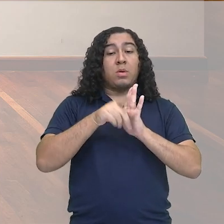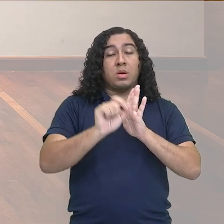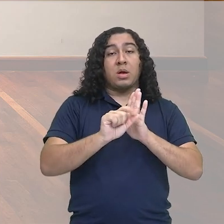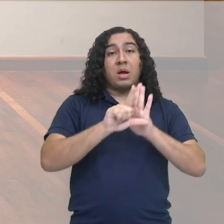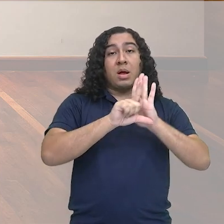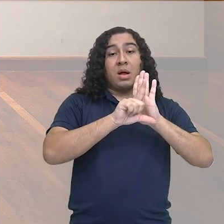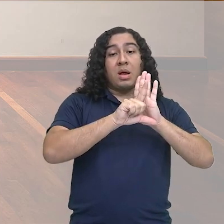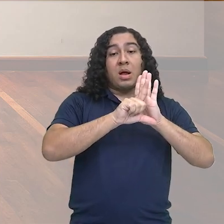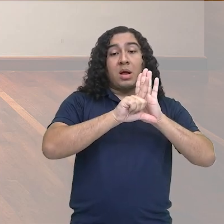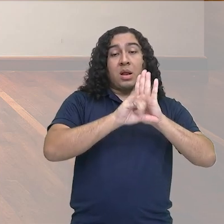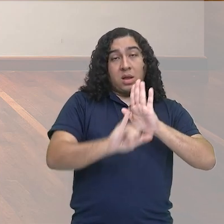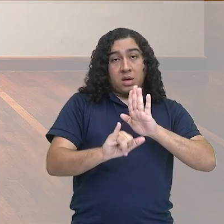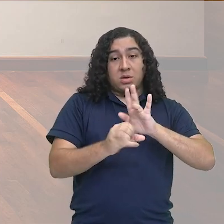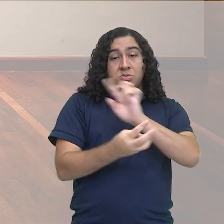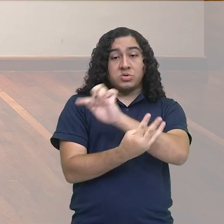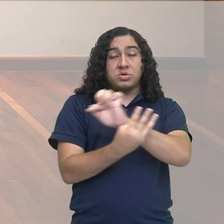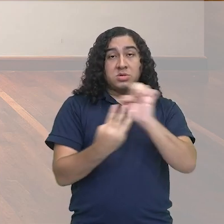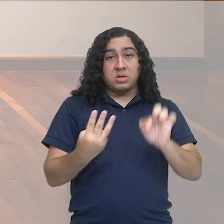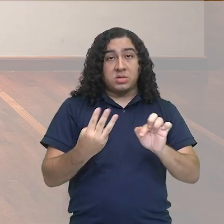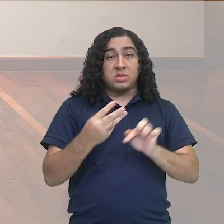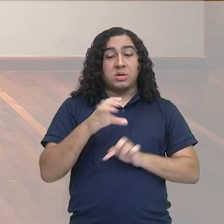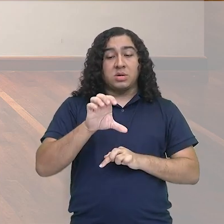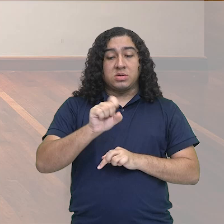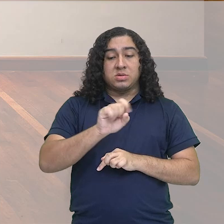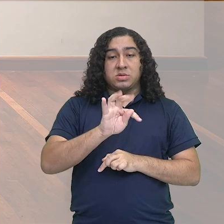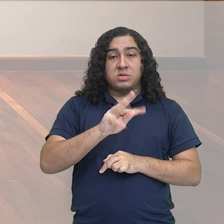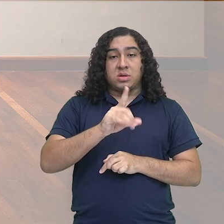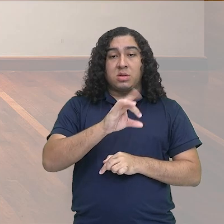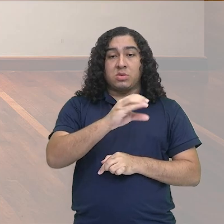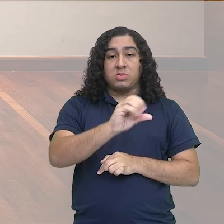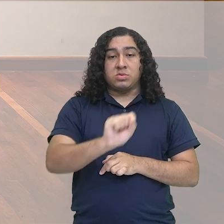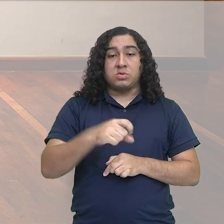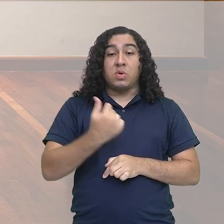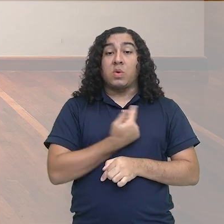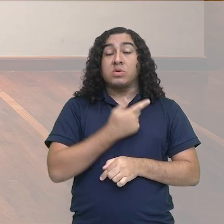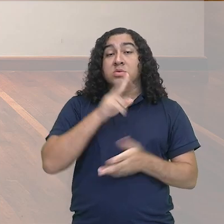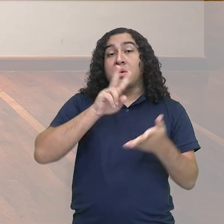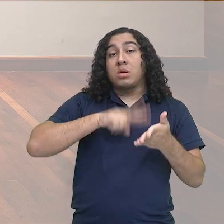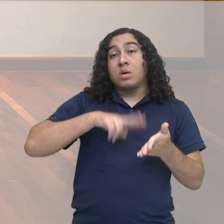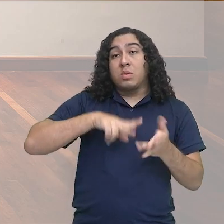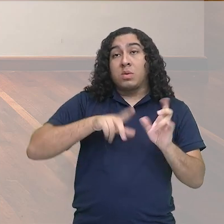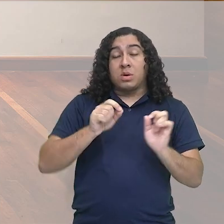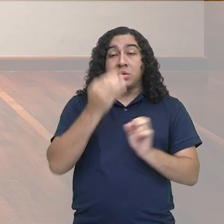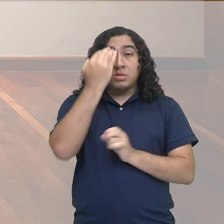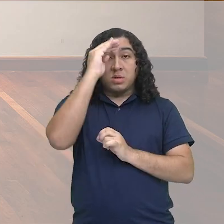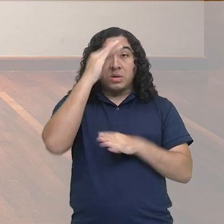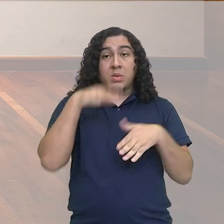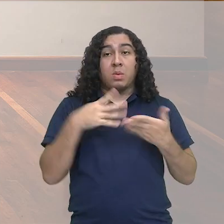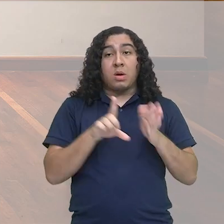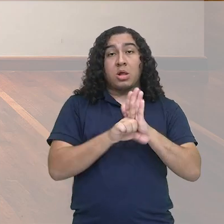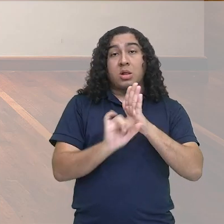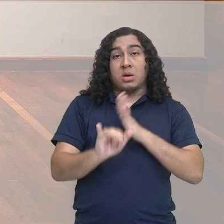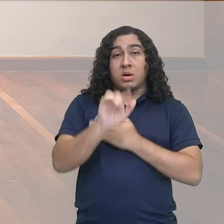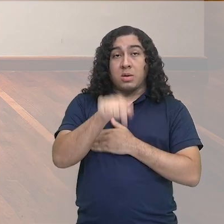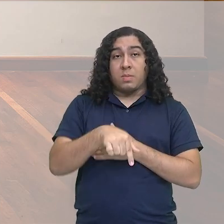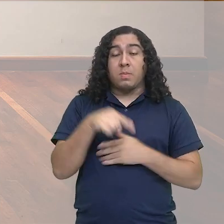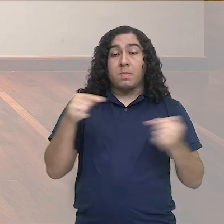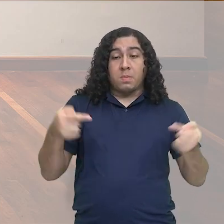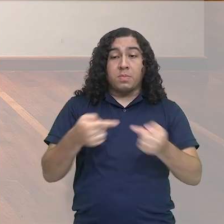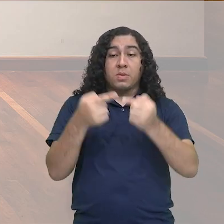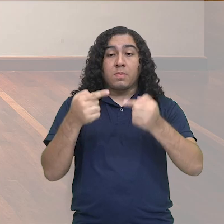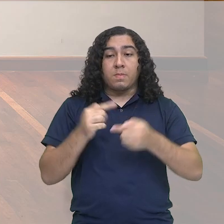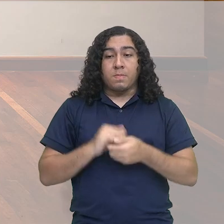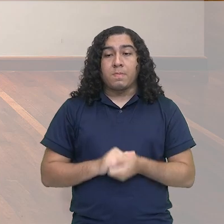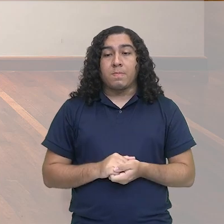dos três estados, certo? E aí nós vamos ver, então, quais são essas leis dos três estados. Então,